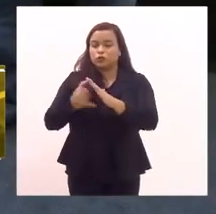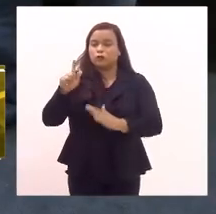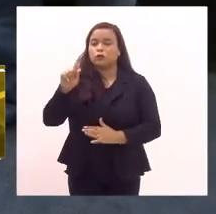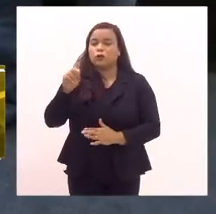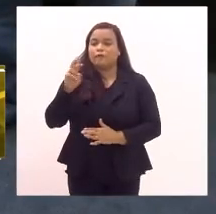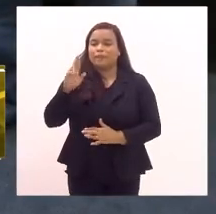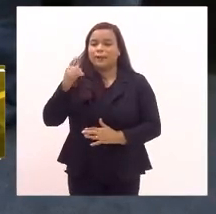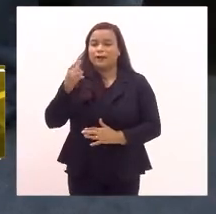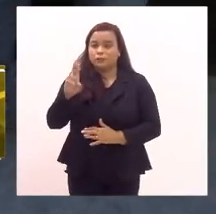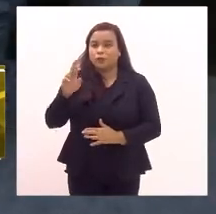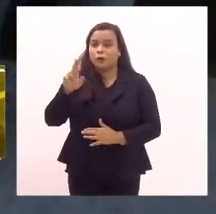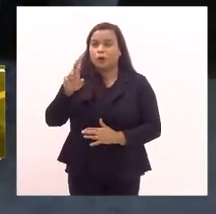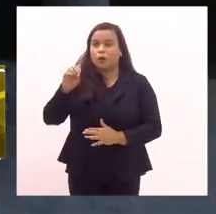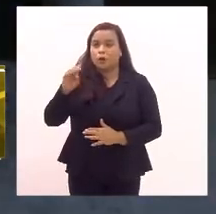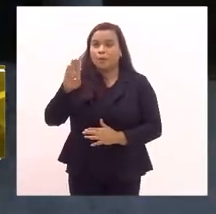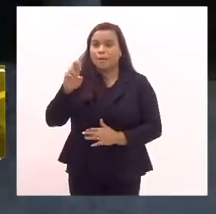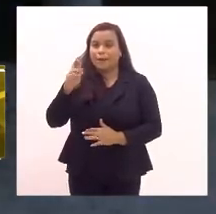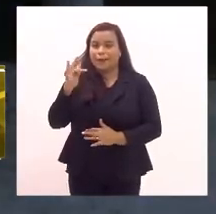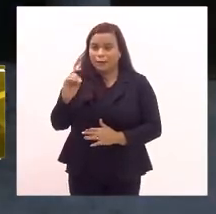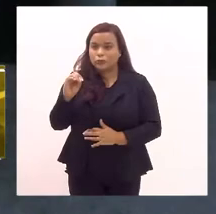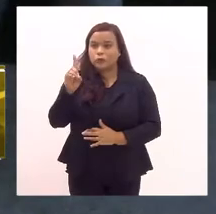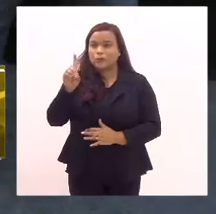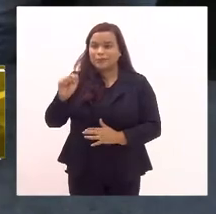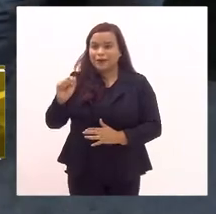Roberto da Silveira.